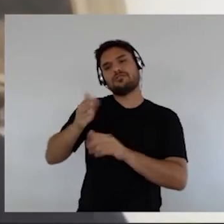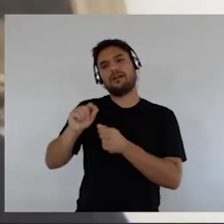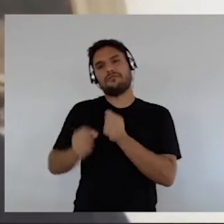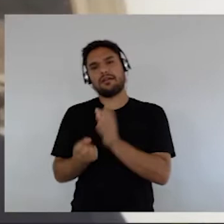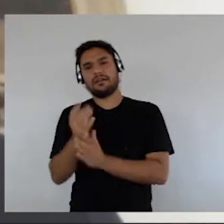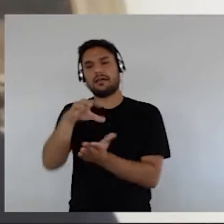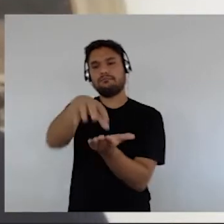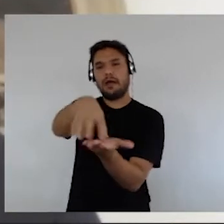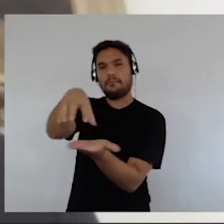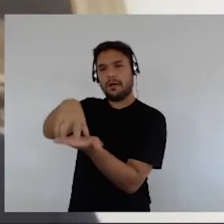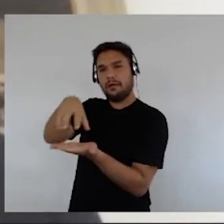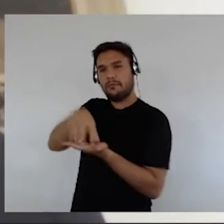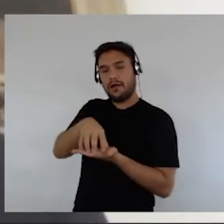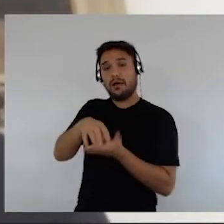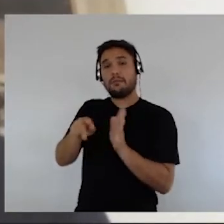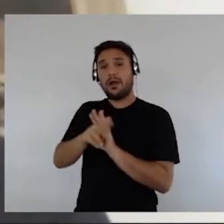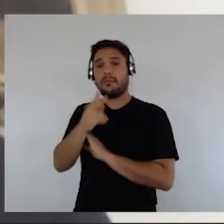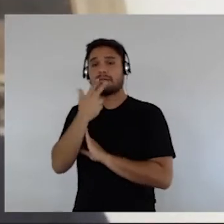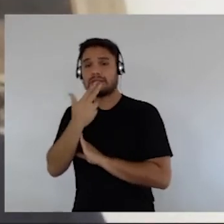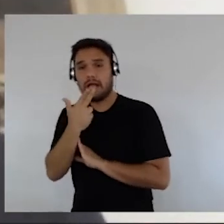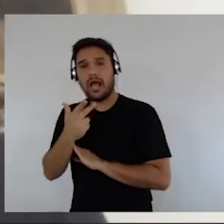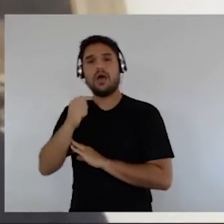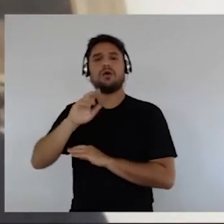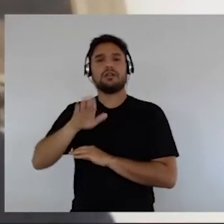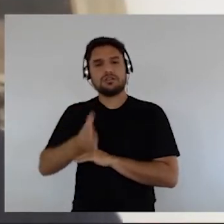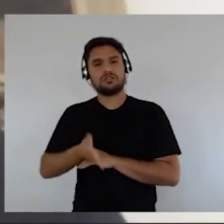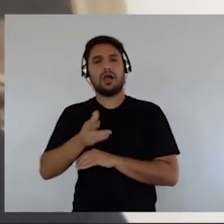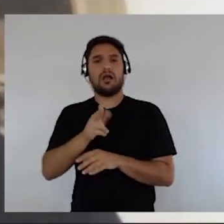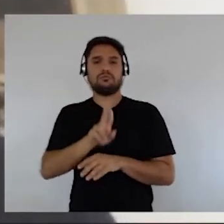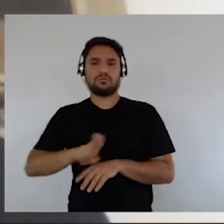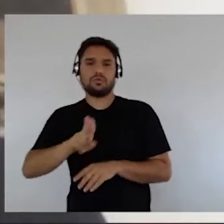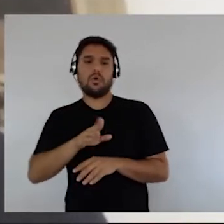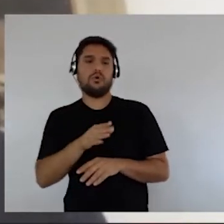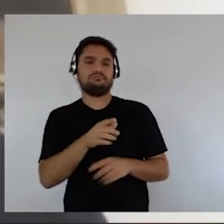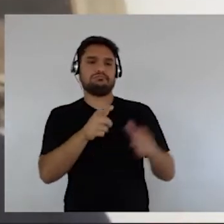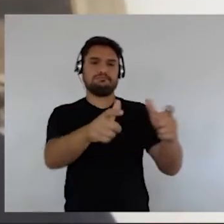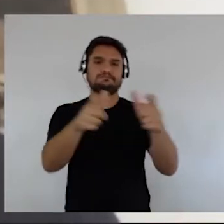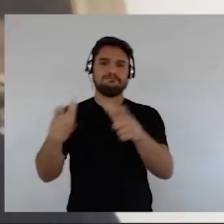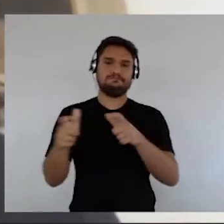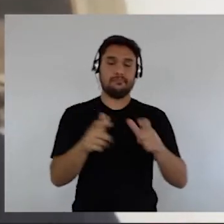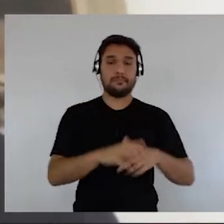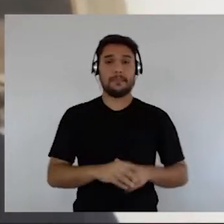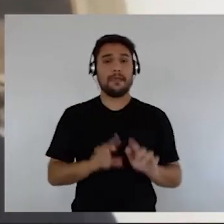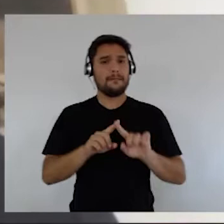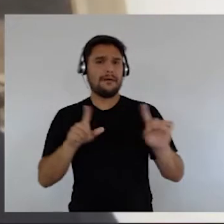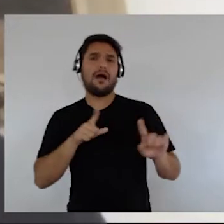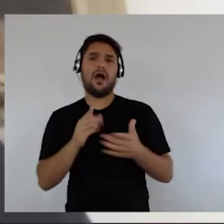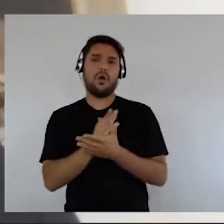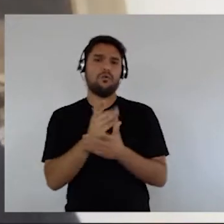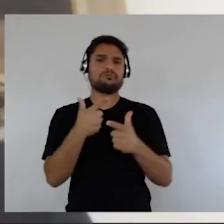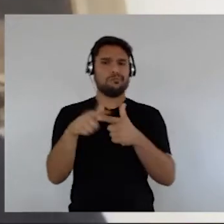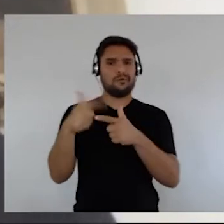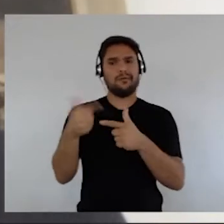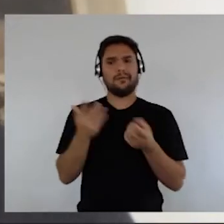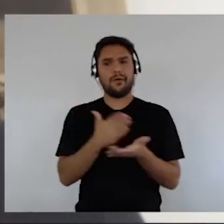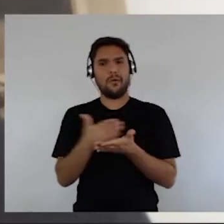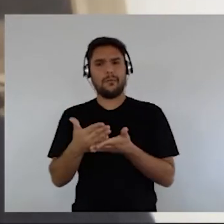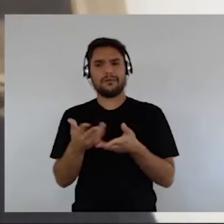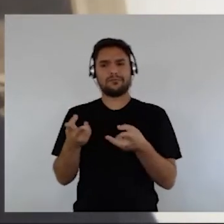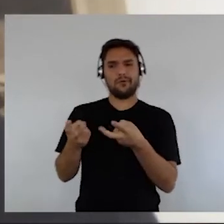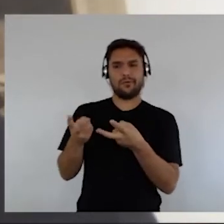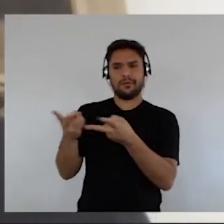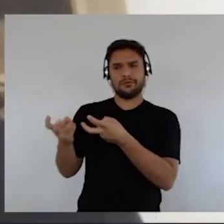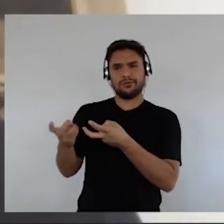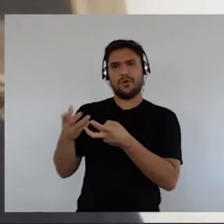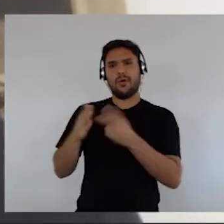CADEX do tabaco, que passaram a operar em várias unidades produtivas. Entretanto, atritos começaram a surgir entre os produtores